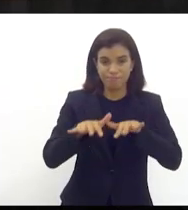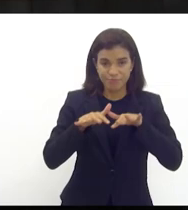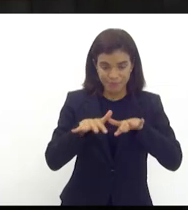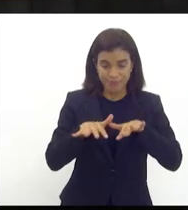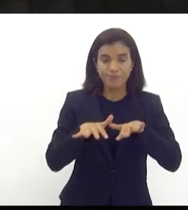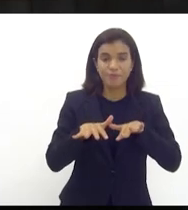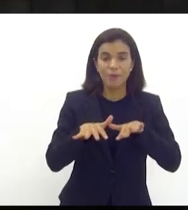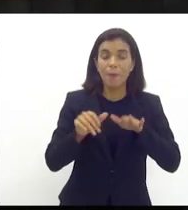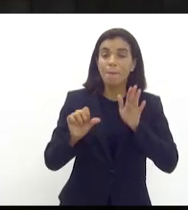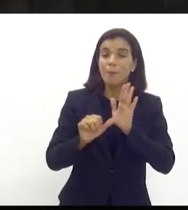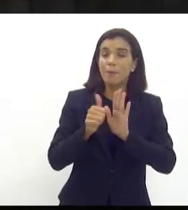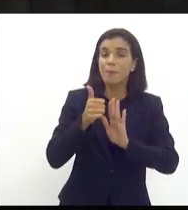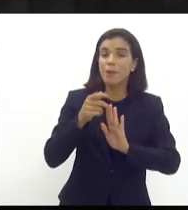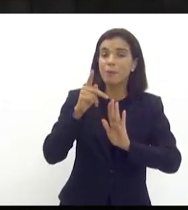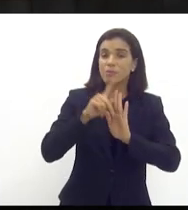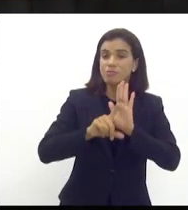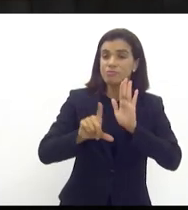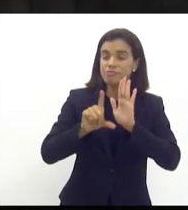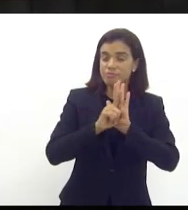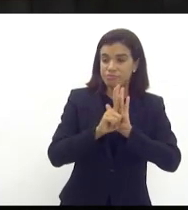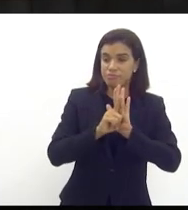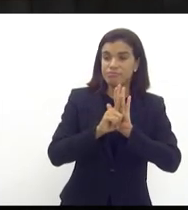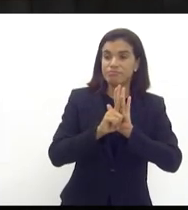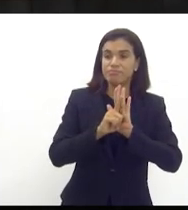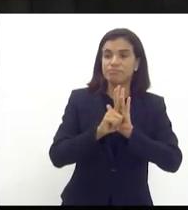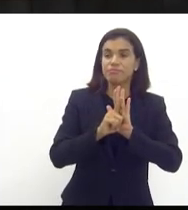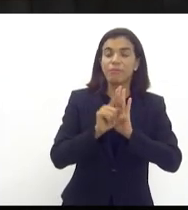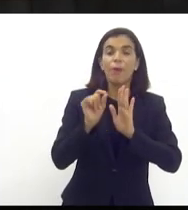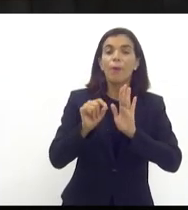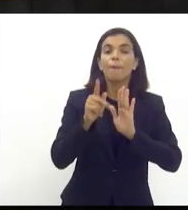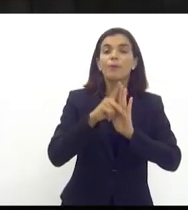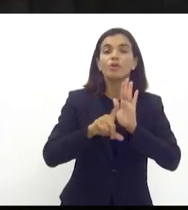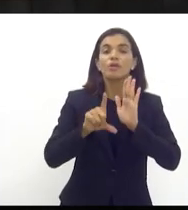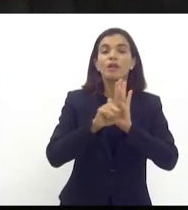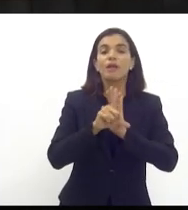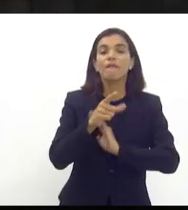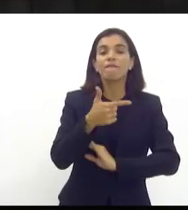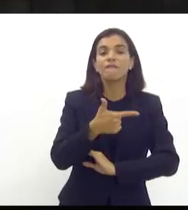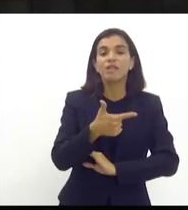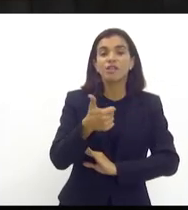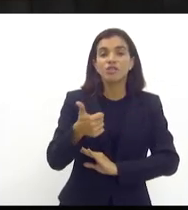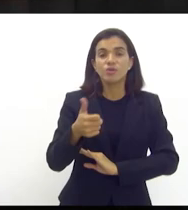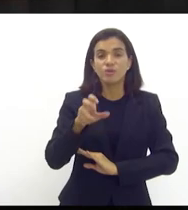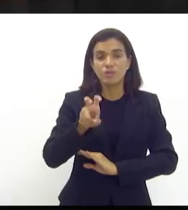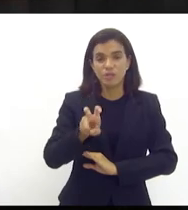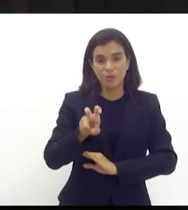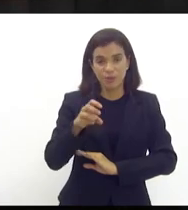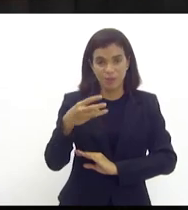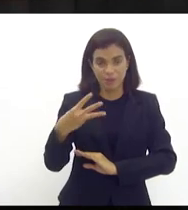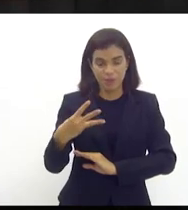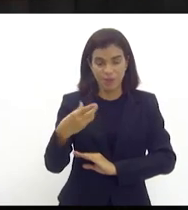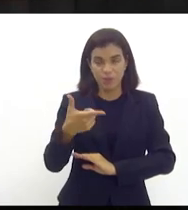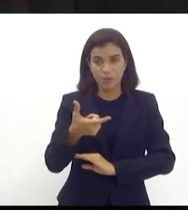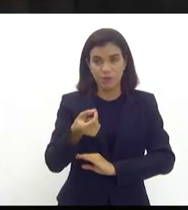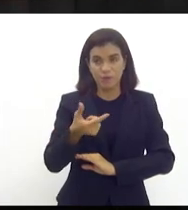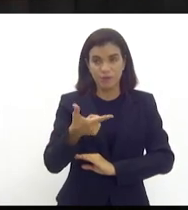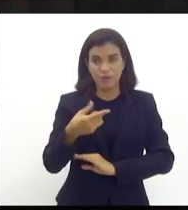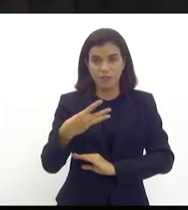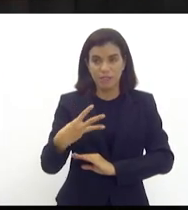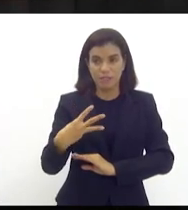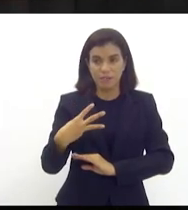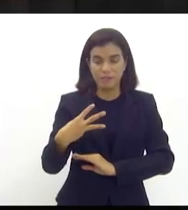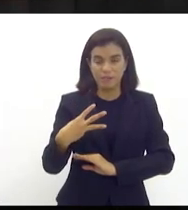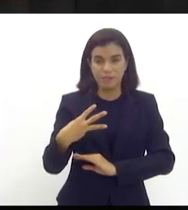dia, o primeiro projeto de lei, o projeto de lei 2153 de 23, que